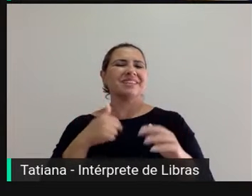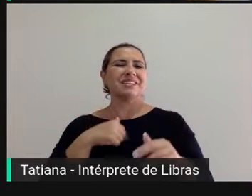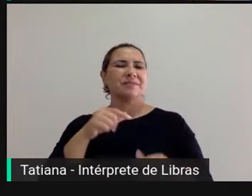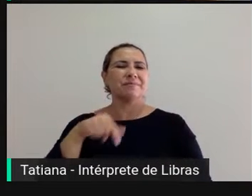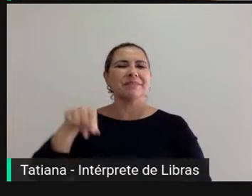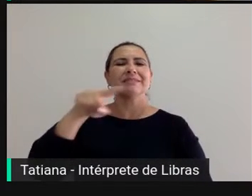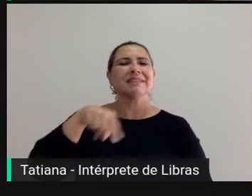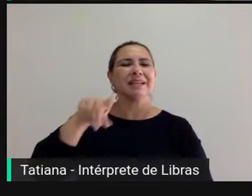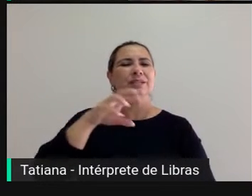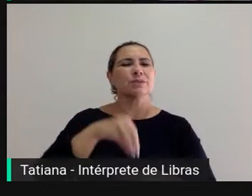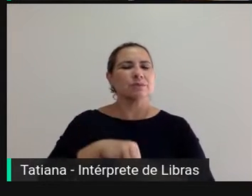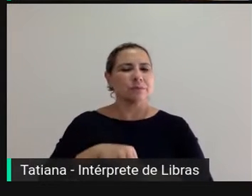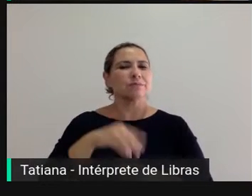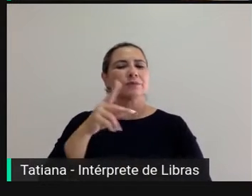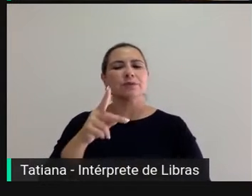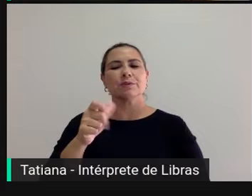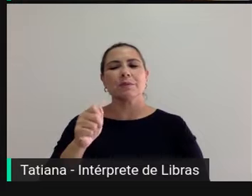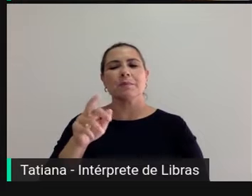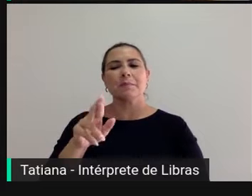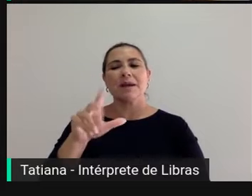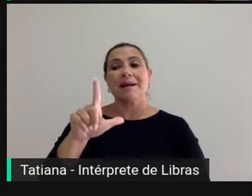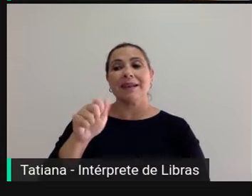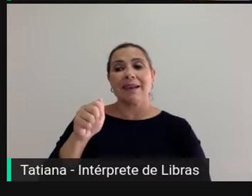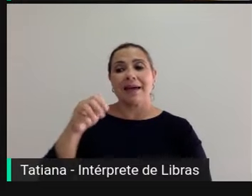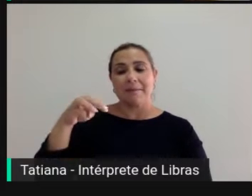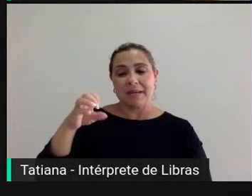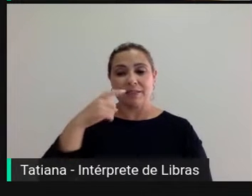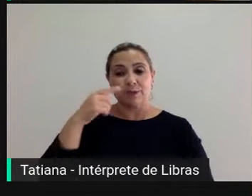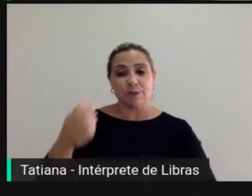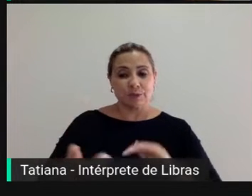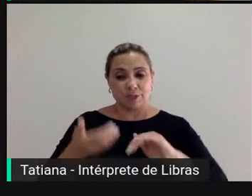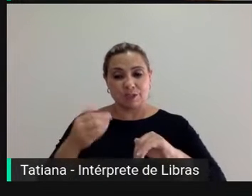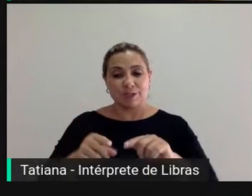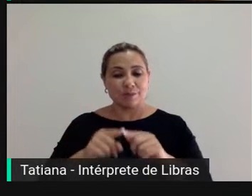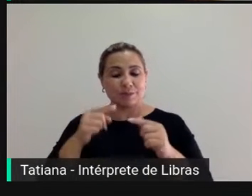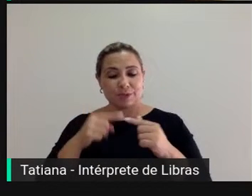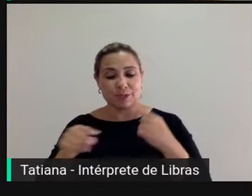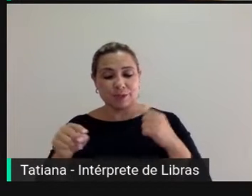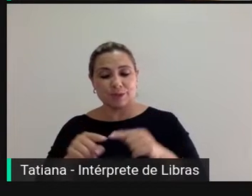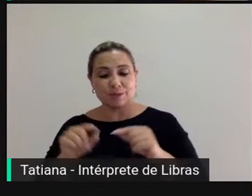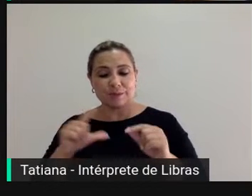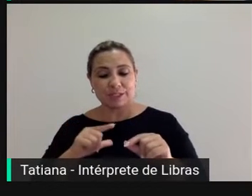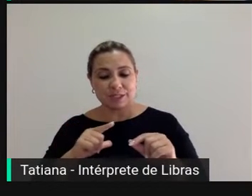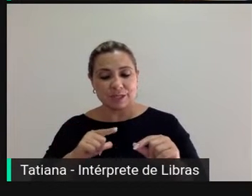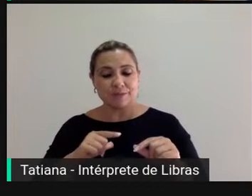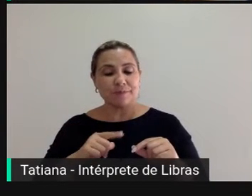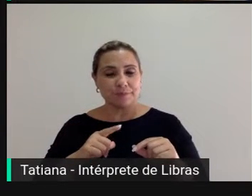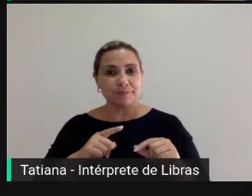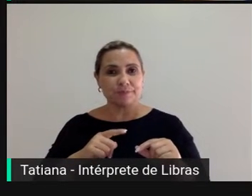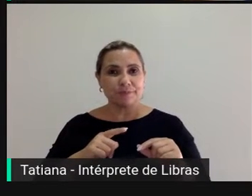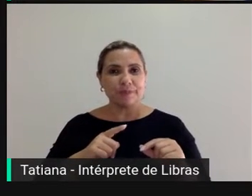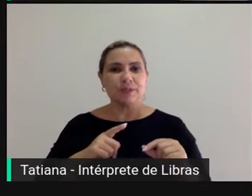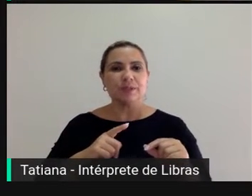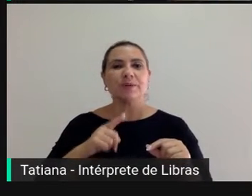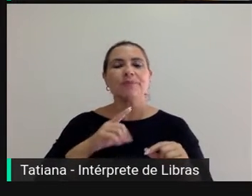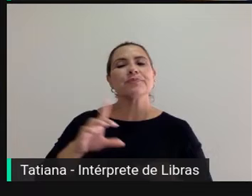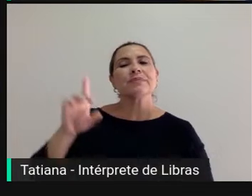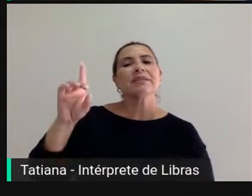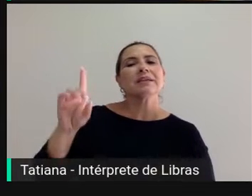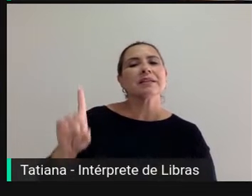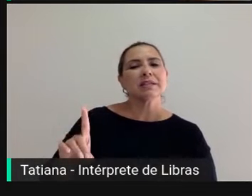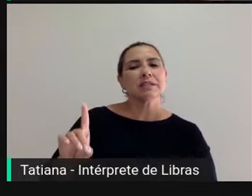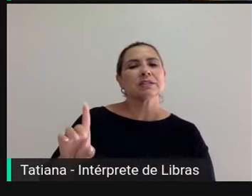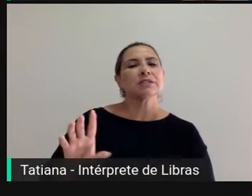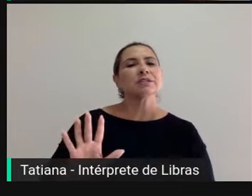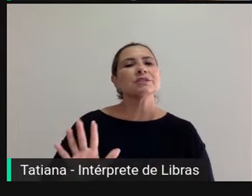parlamento. O que mais me impressionou, existem mulheres parlamentares de direita que, ao